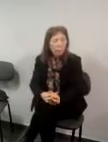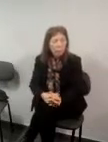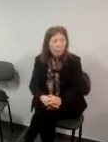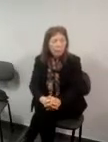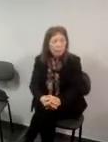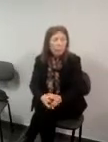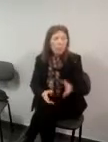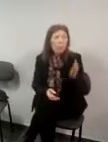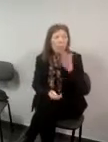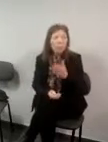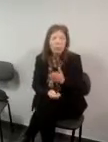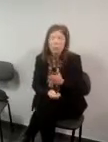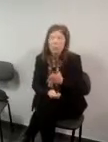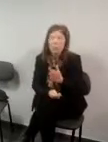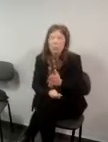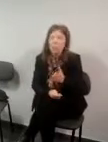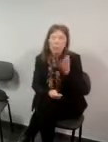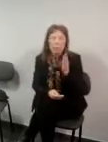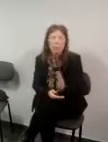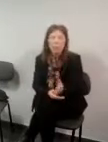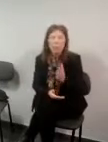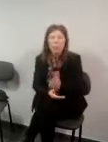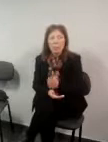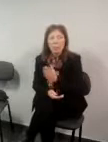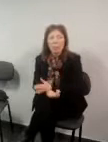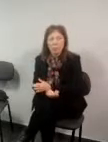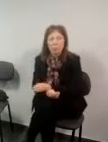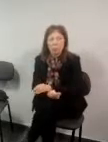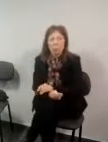ser mexido bastante. Por isso que o curso você chama magnetismo e